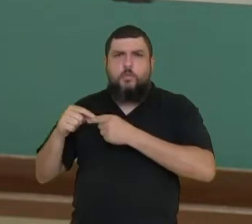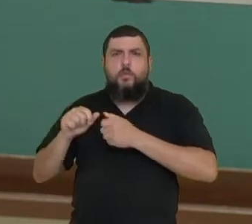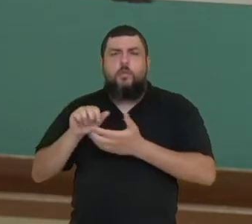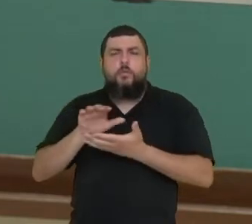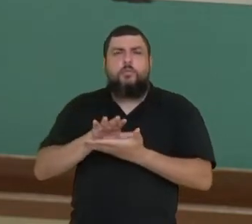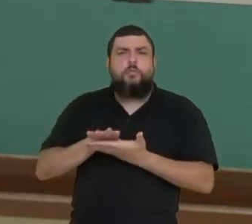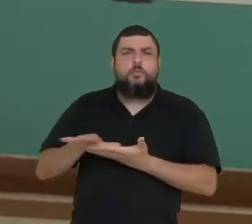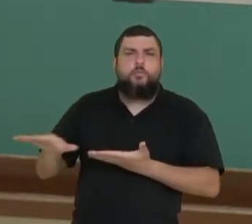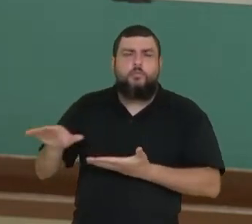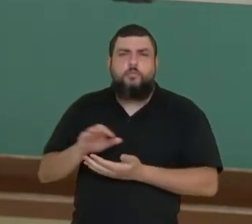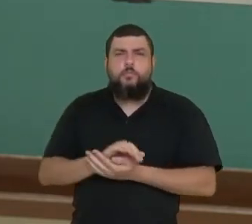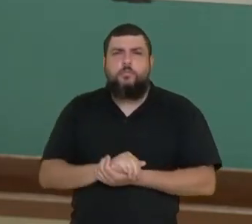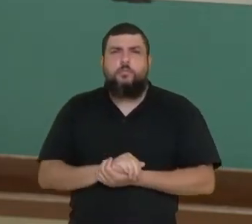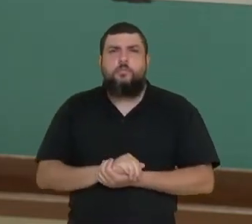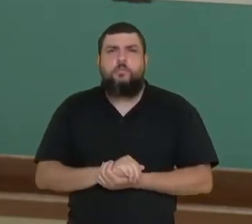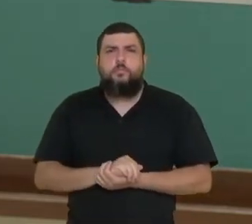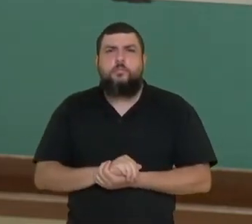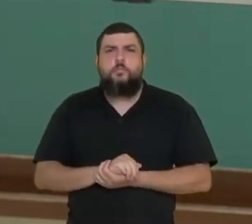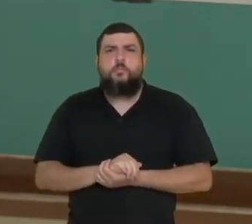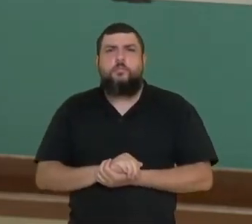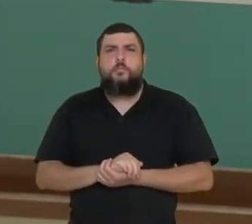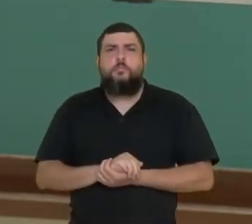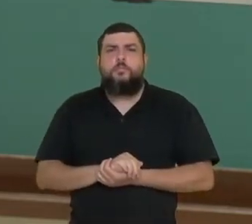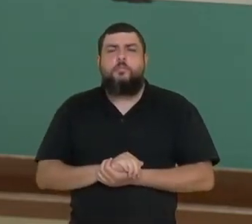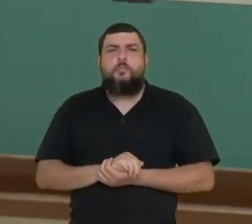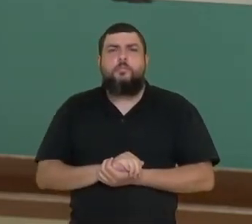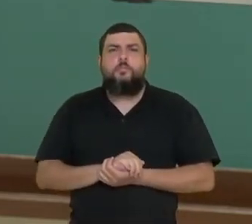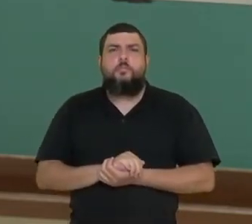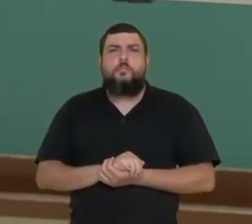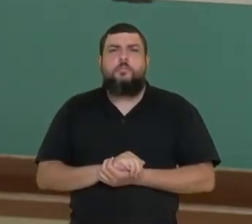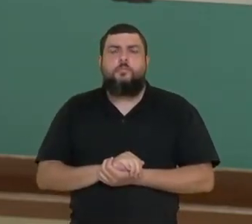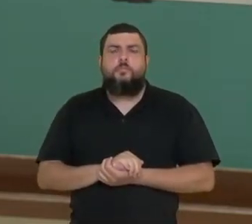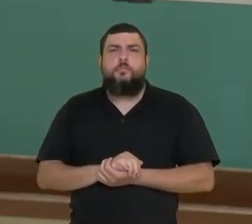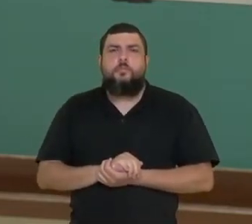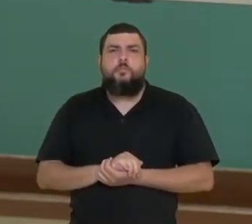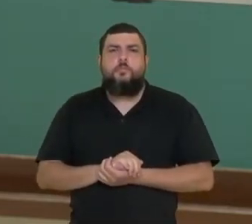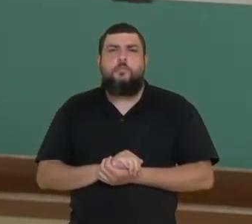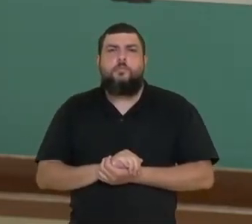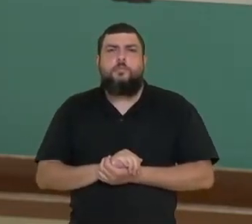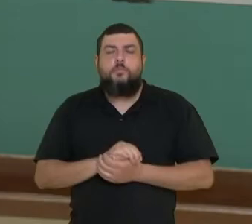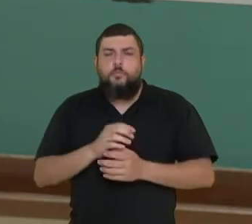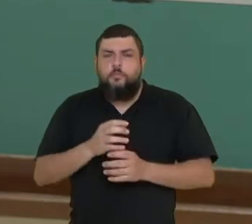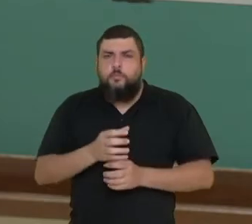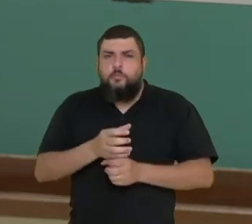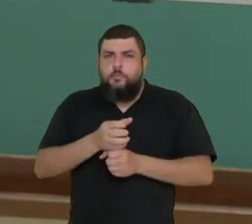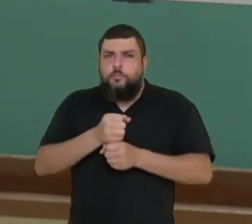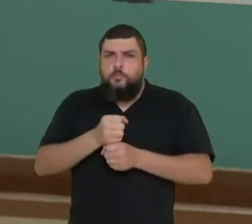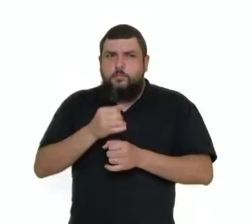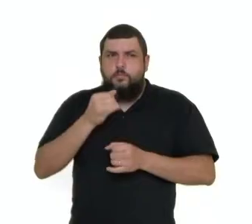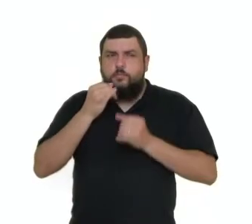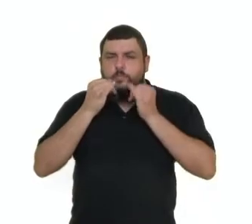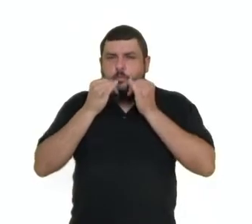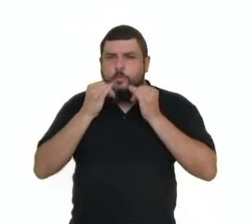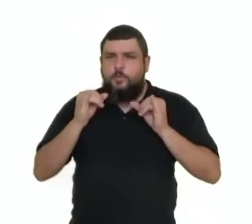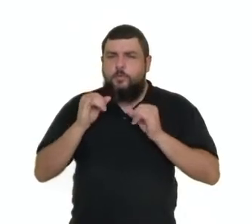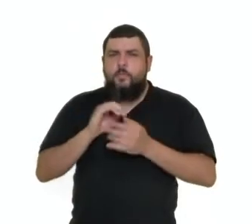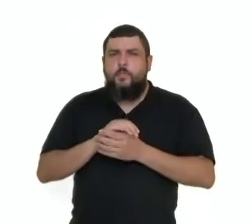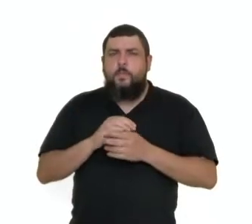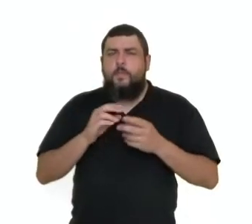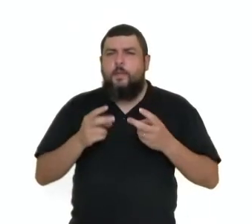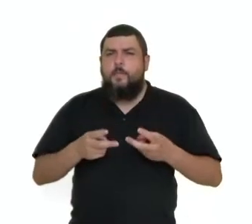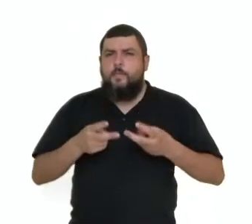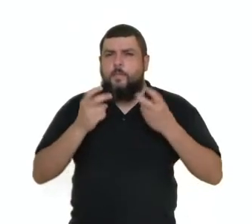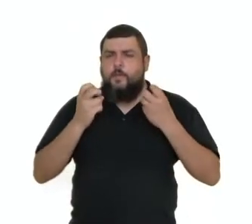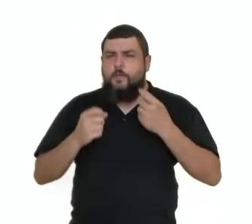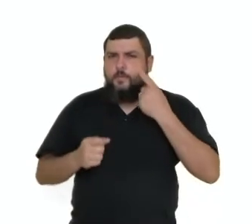dissipativas, certo? Beleza. Então, conservação da energia. olha essa imagem aqui, você tem um batistaca,